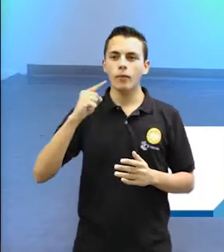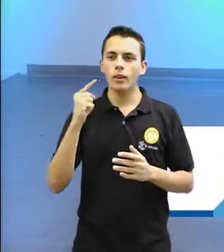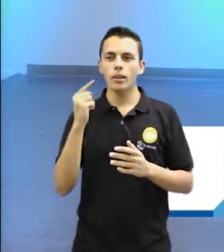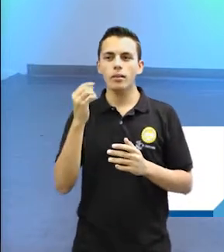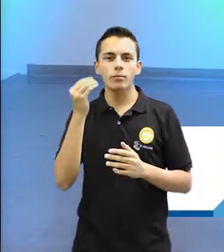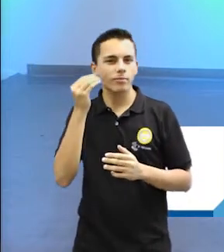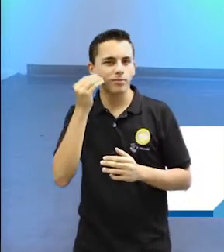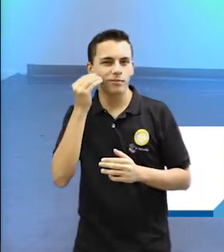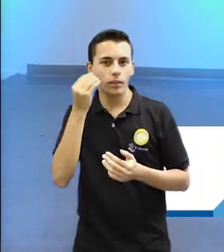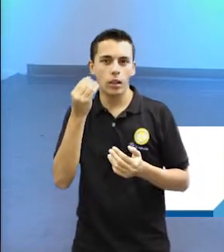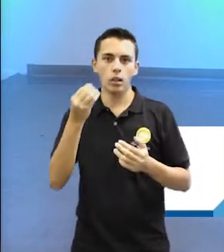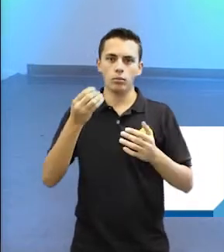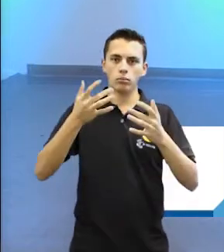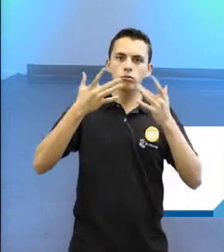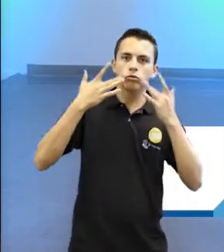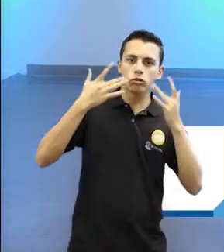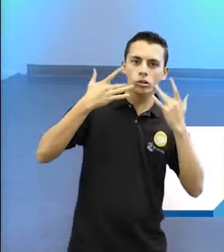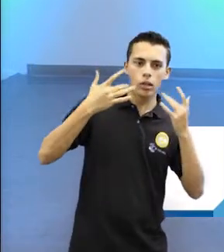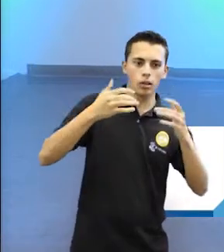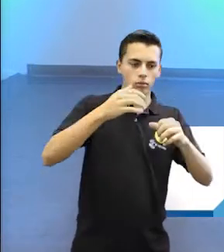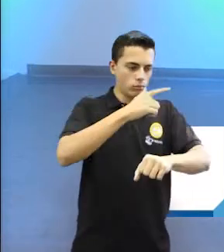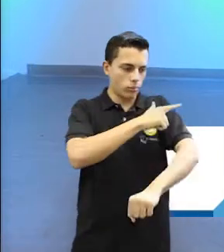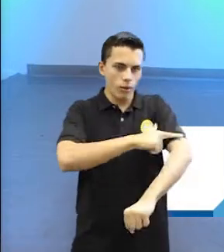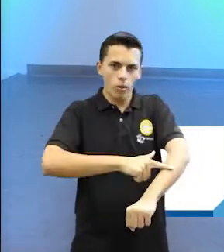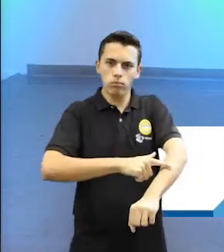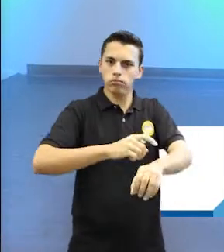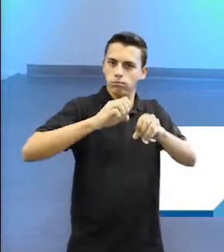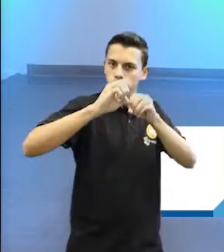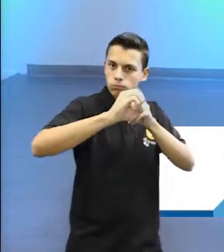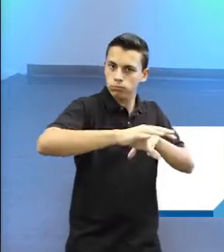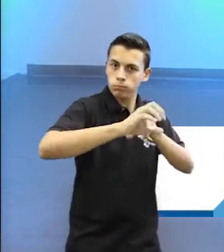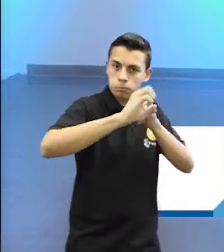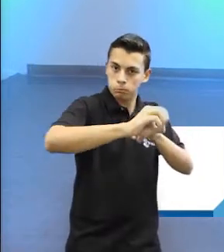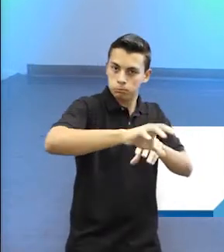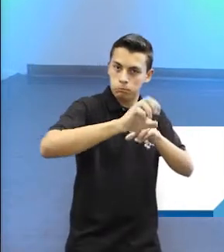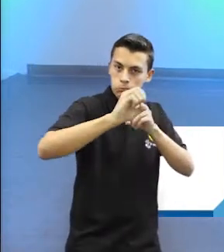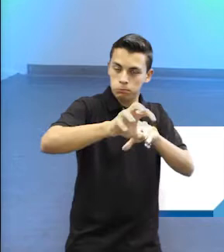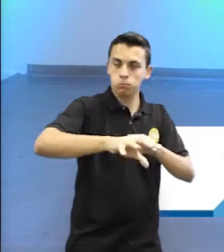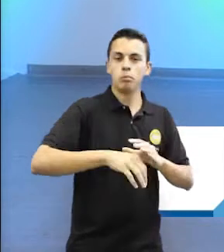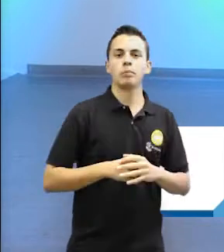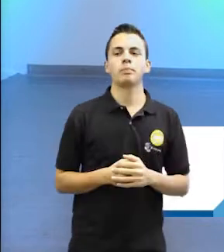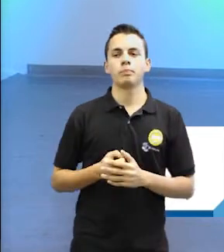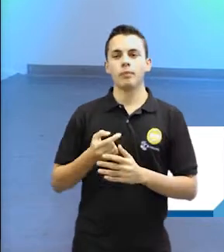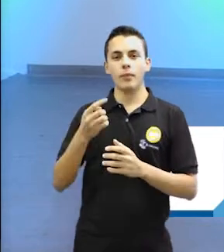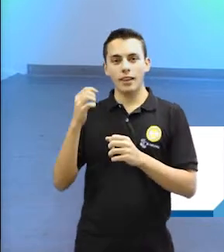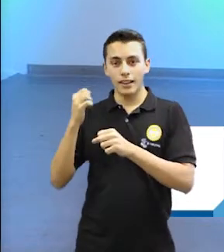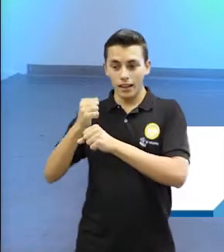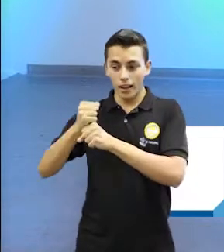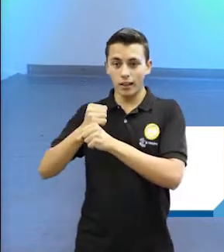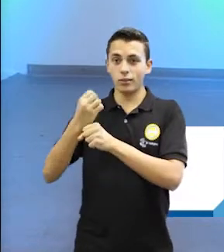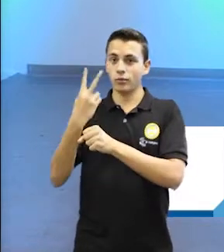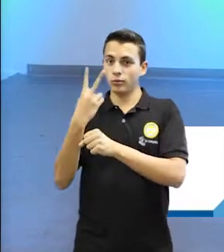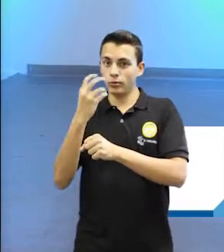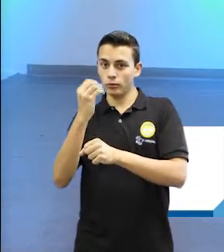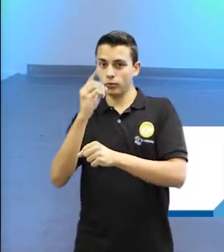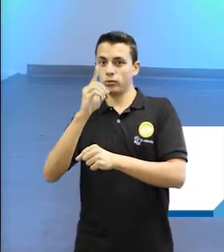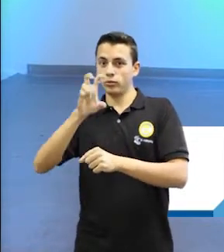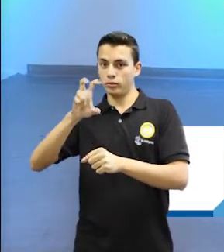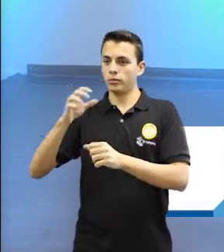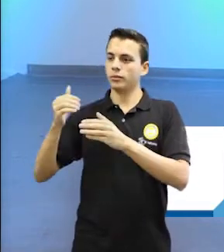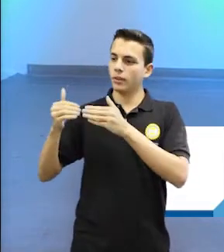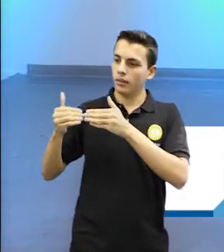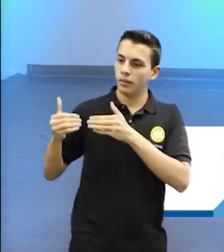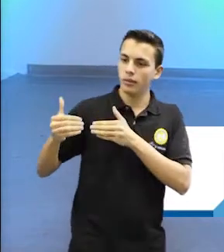teatro educativo, né? Desde 2015 que estamos aqui trazendo esse espetáculo que